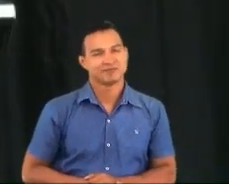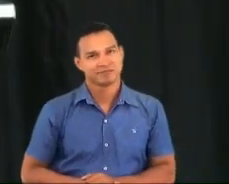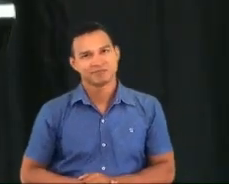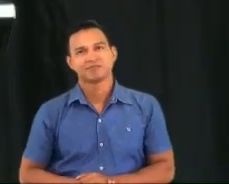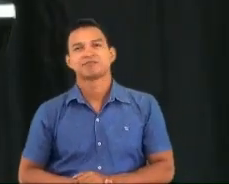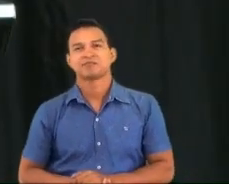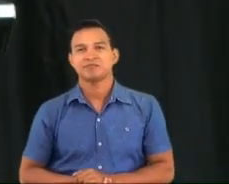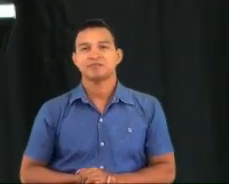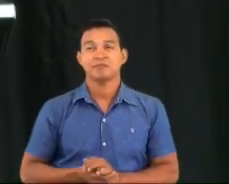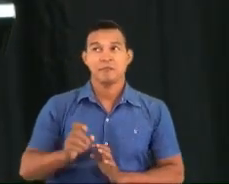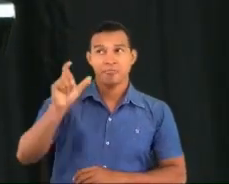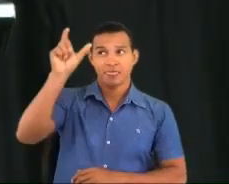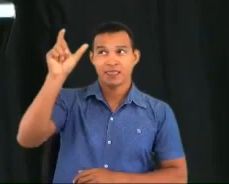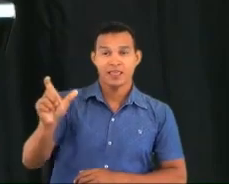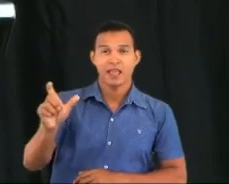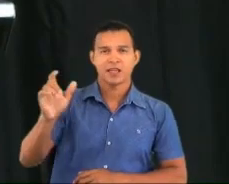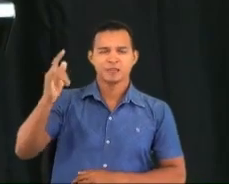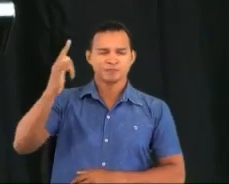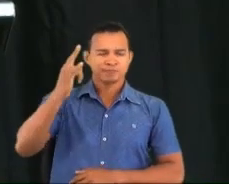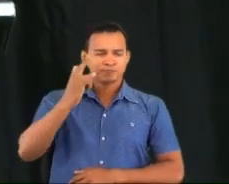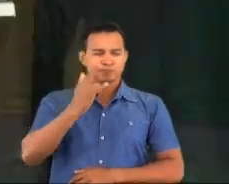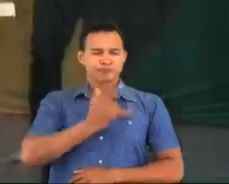Ele nos amou primeiro,